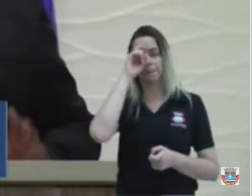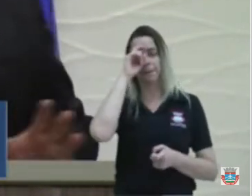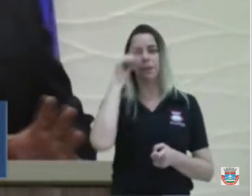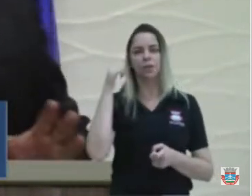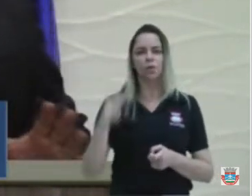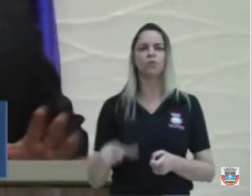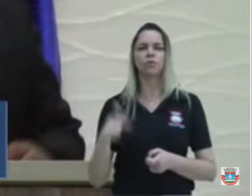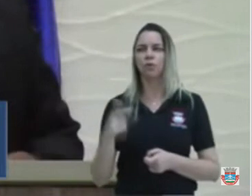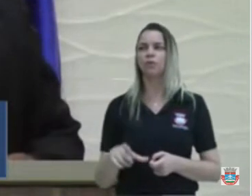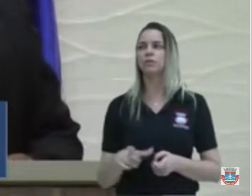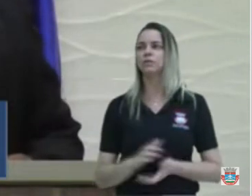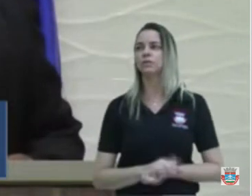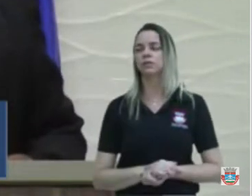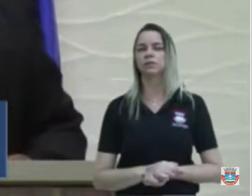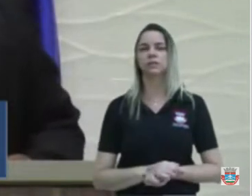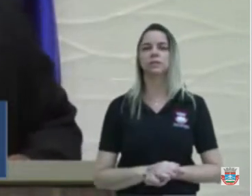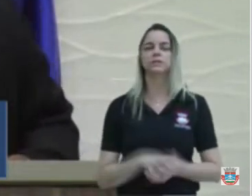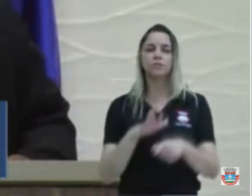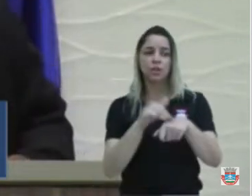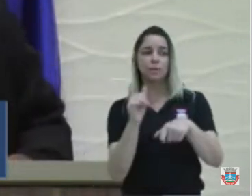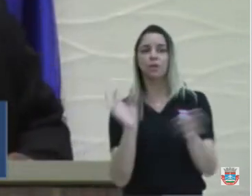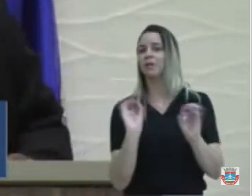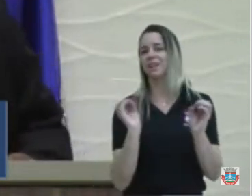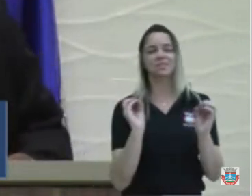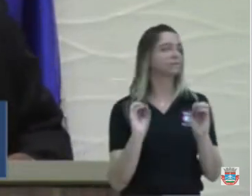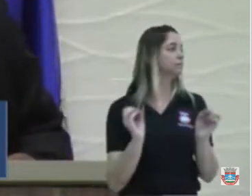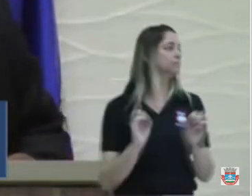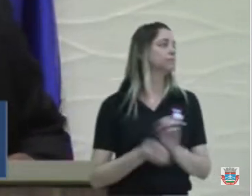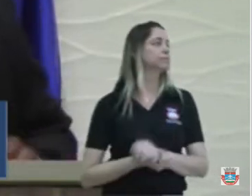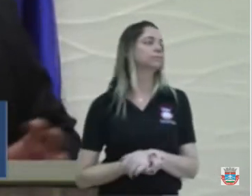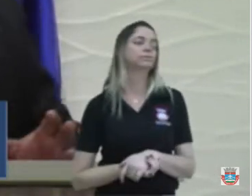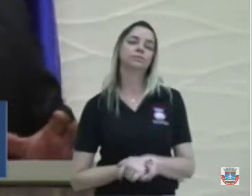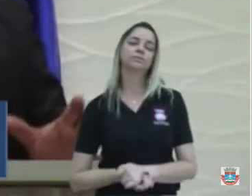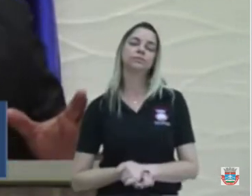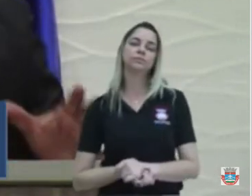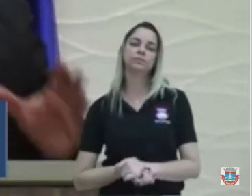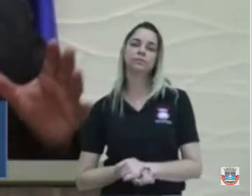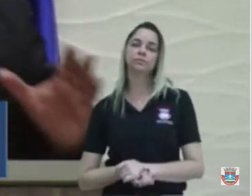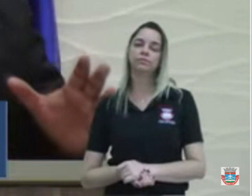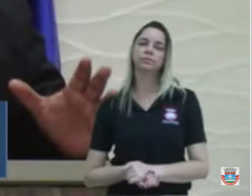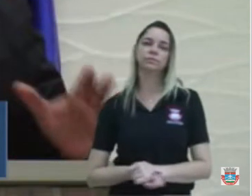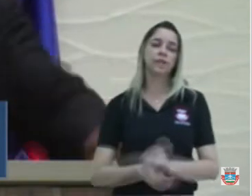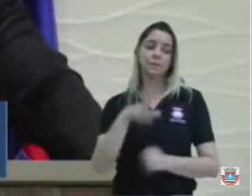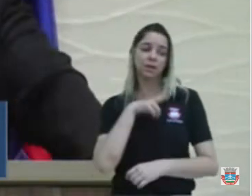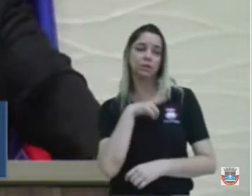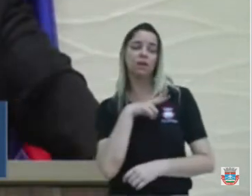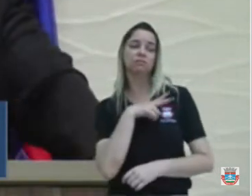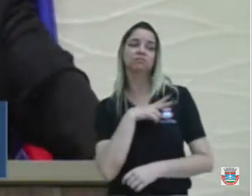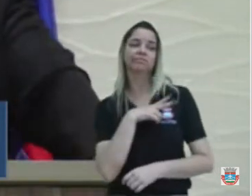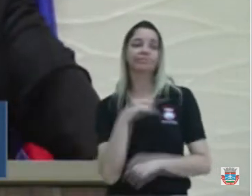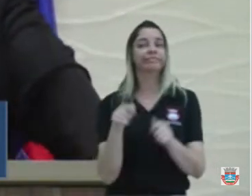E 2 anos para cá não chamou mais. O médico diz, olha, o médico se anima para fazer, particular. Aí quando